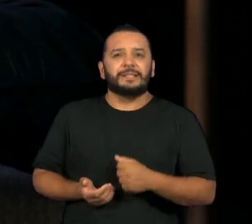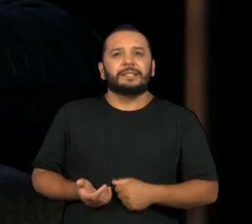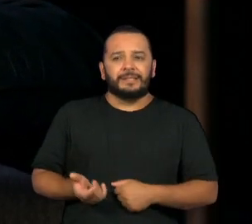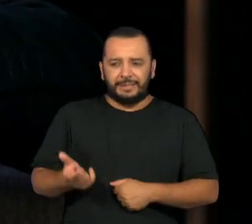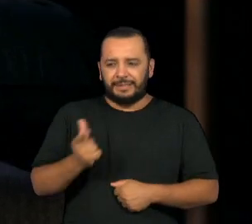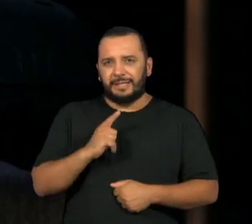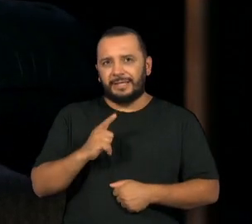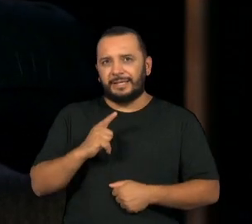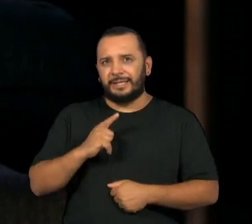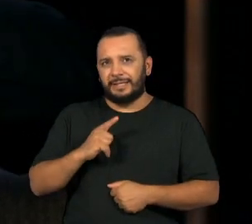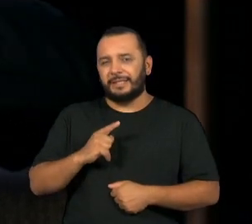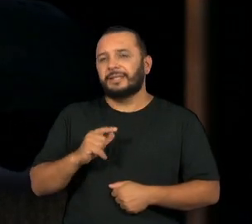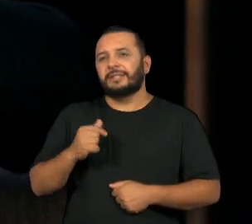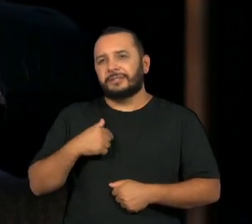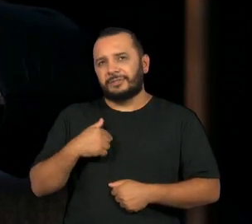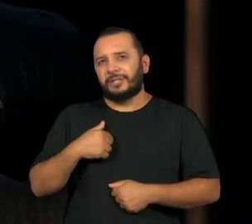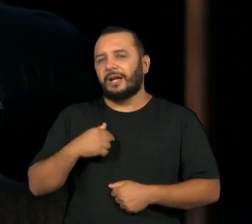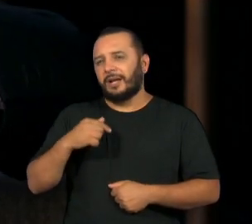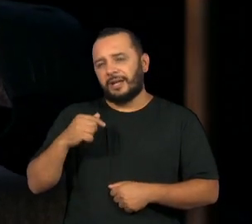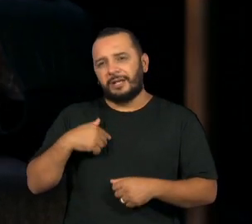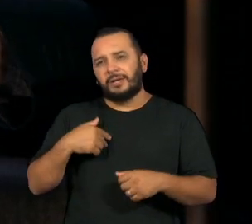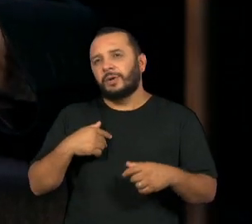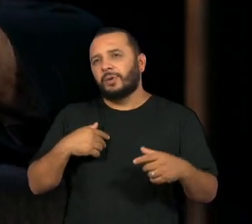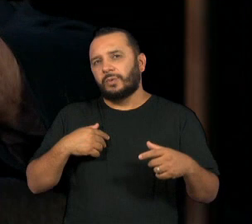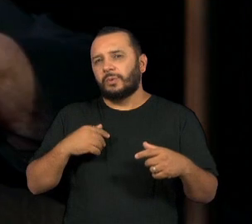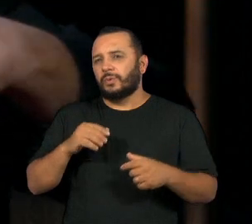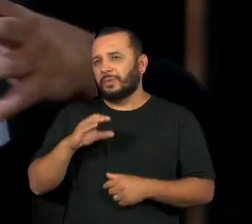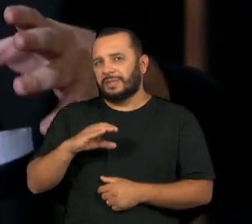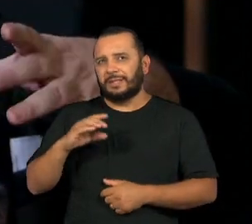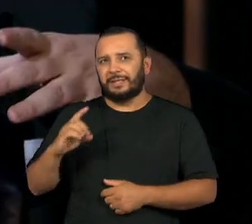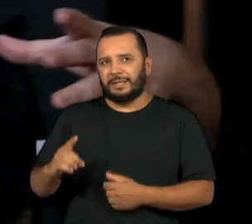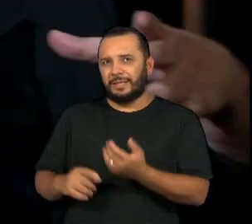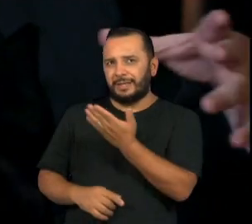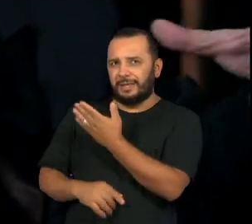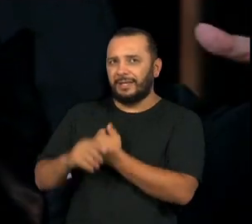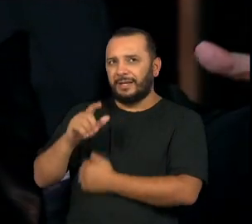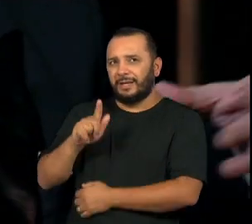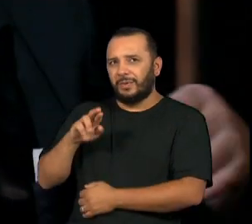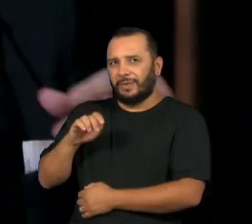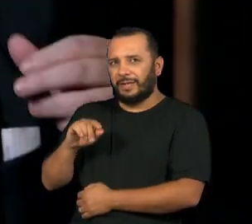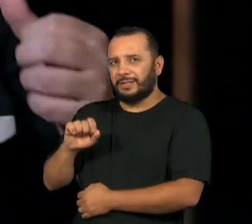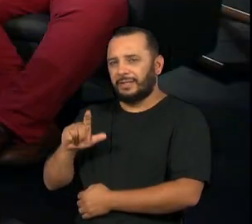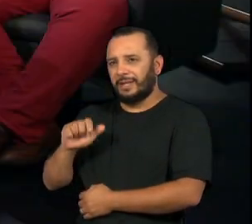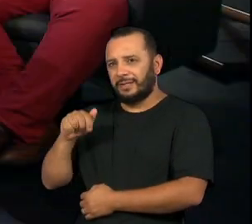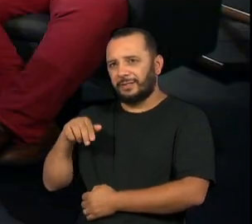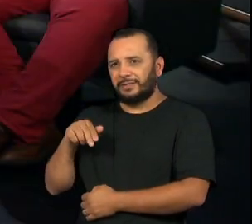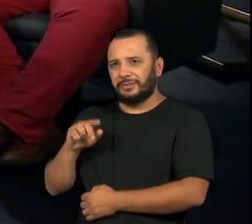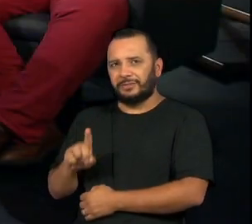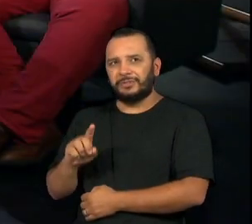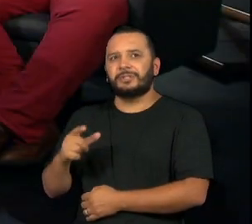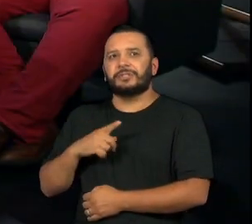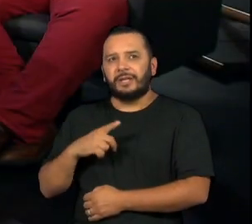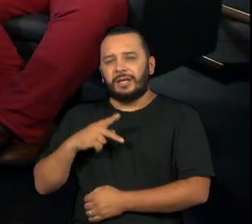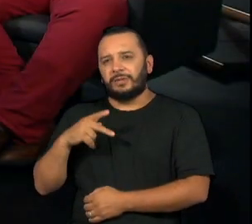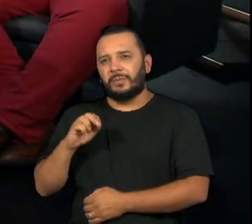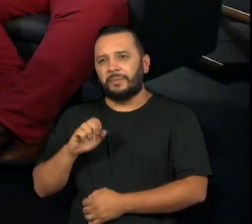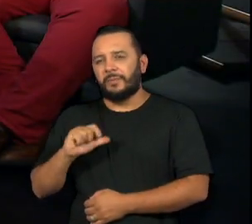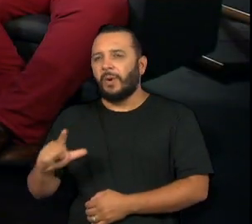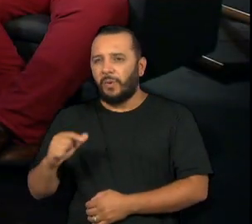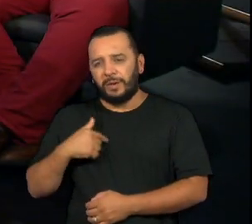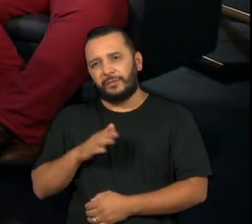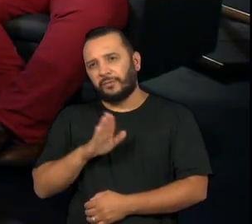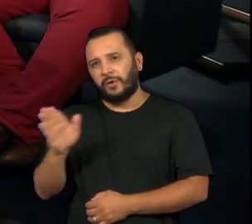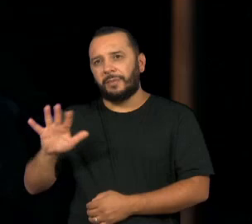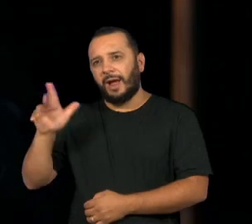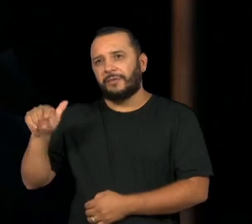aquele disco Graceland, do Paul Simon, que foi considerado o primeiro disco de world music, ele foi para a África do Sul, gravou com os caras.